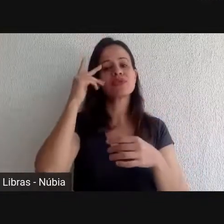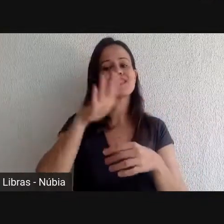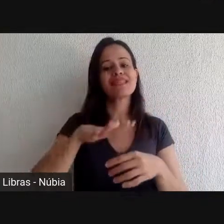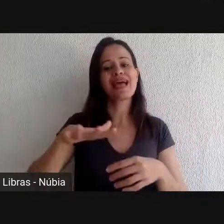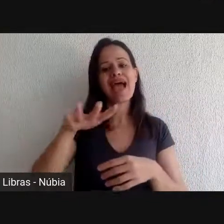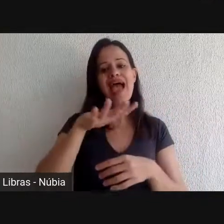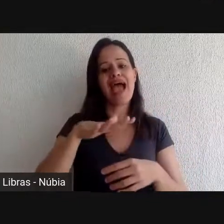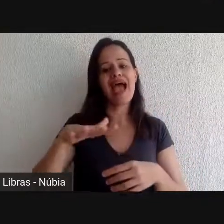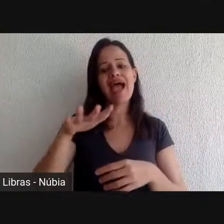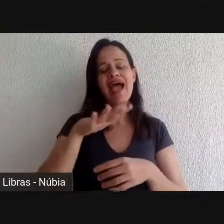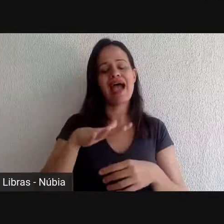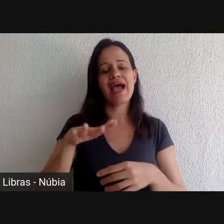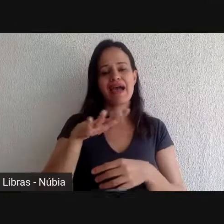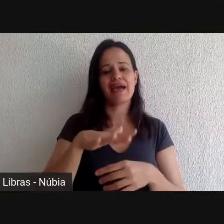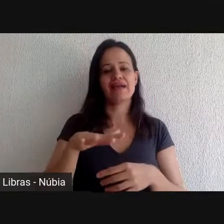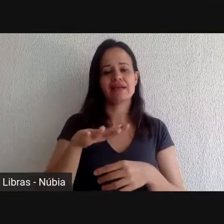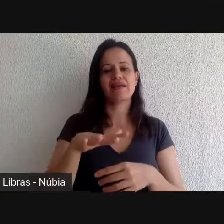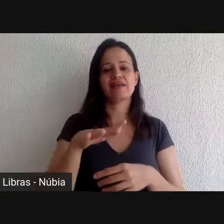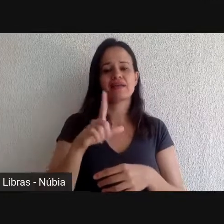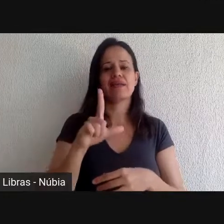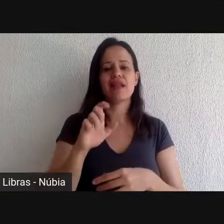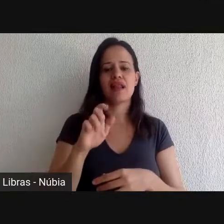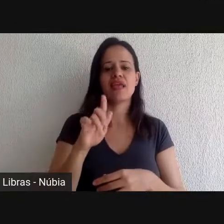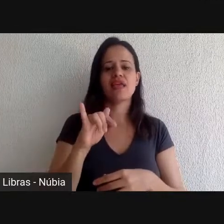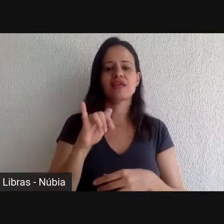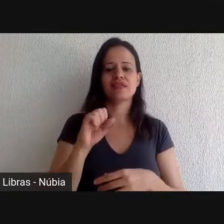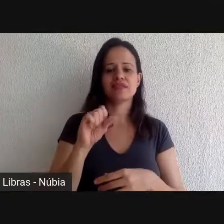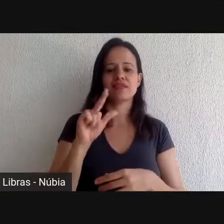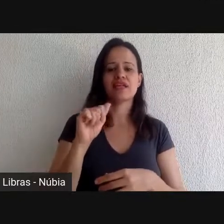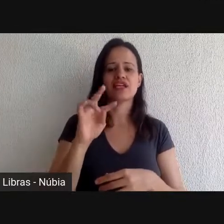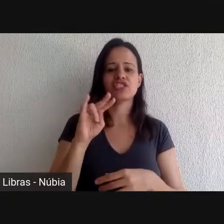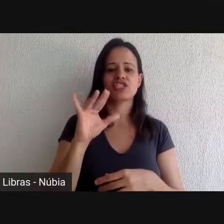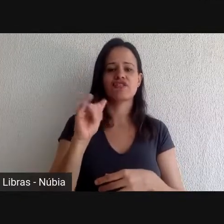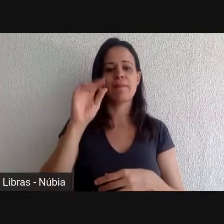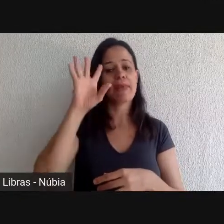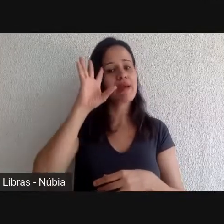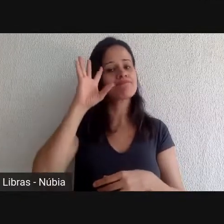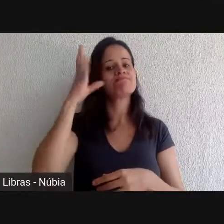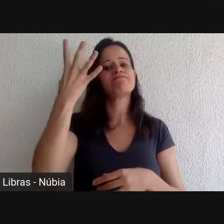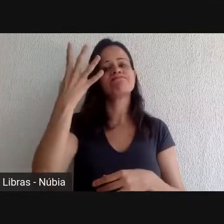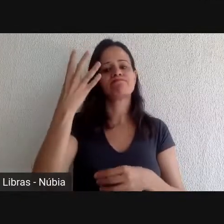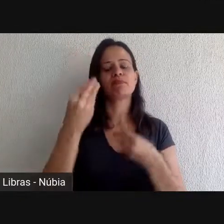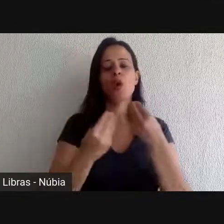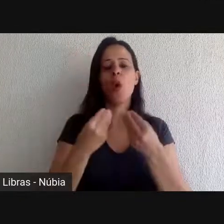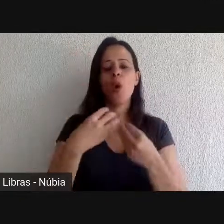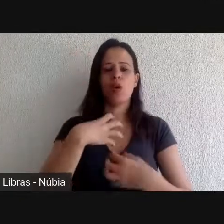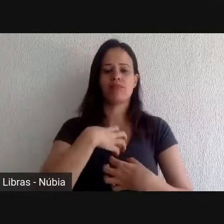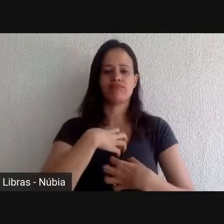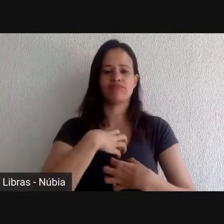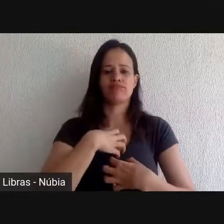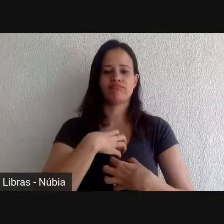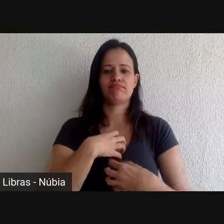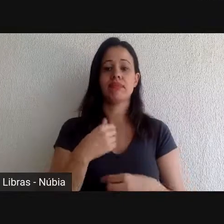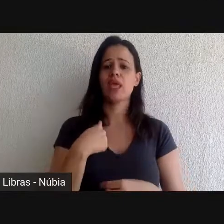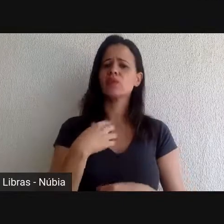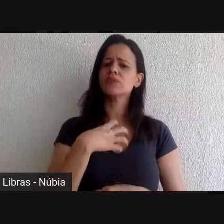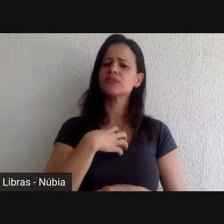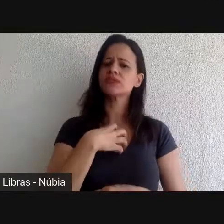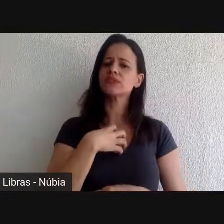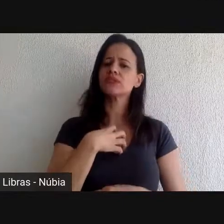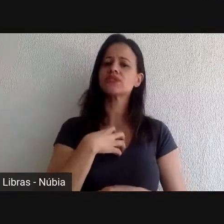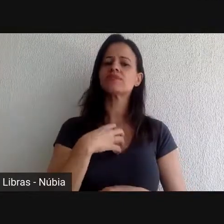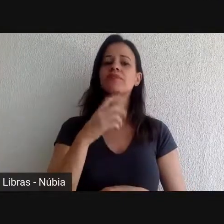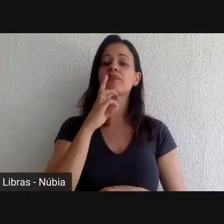legislativa para qualificar a decisão. Então, tem sido muito produtivo, eu tenho sentido que